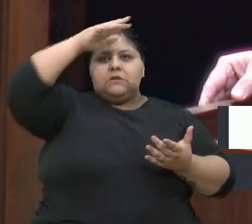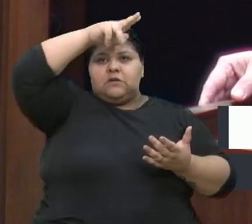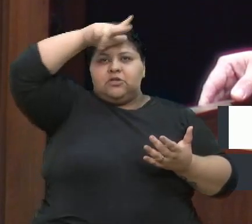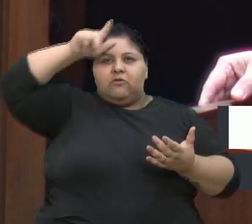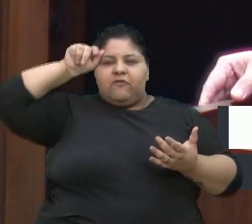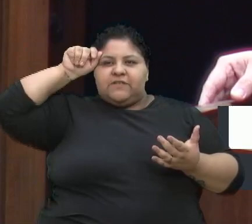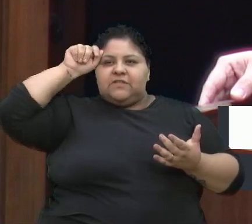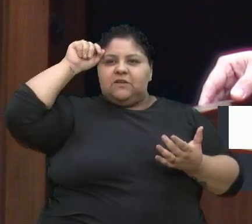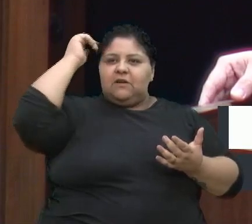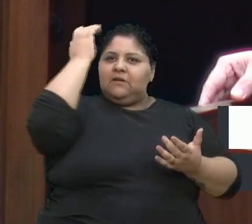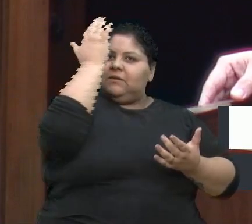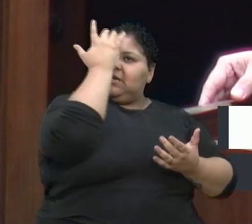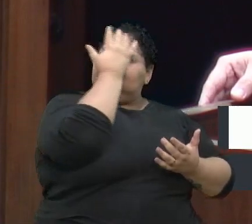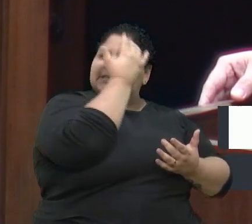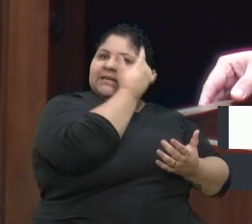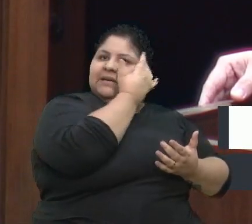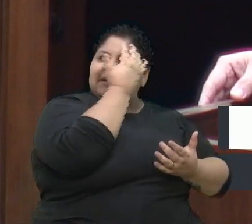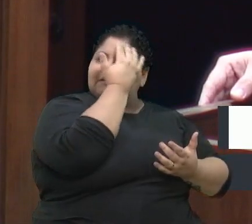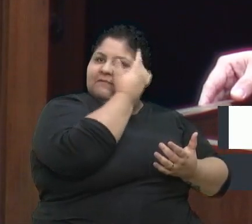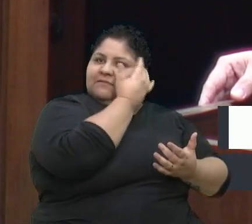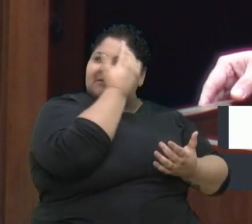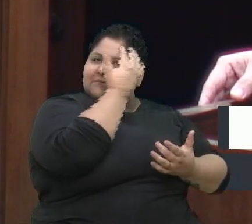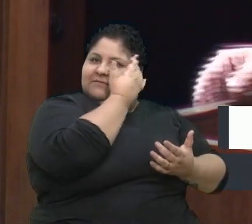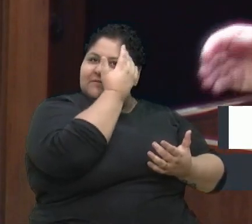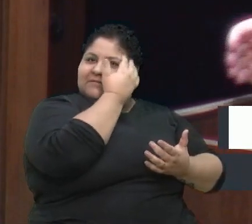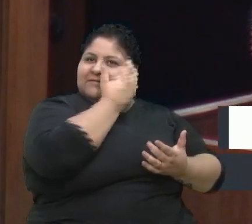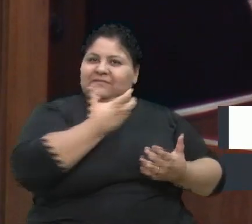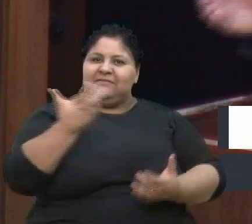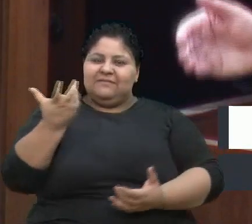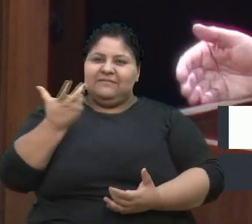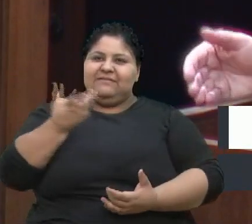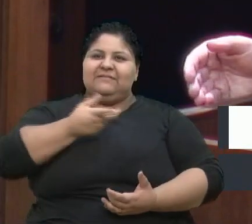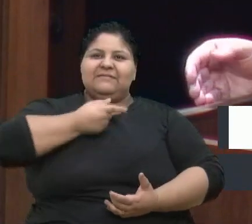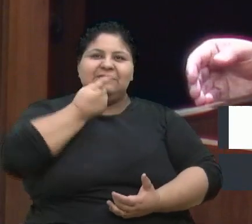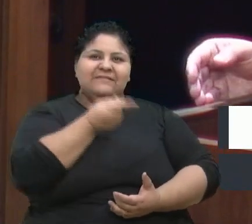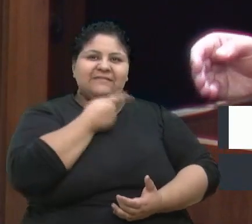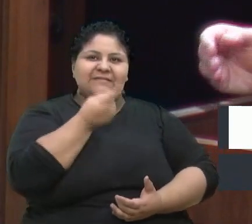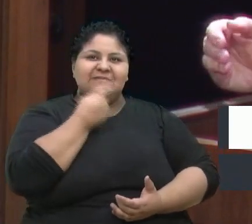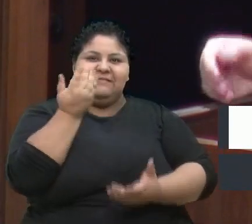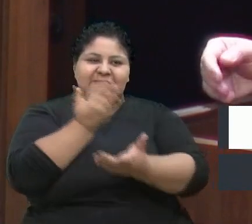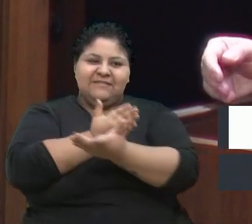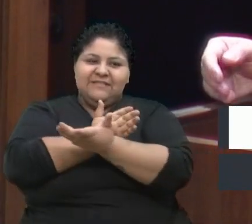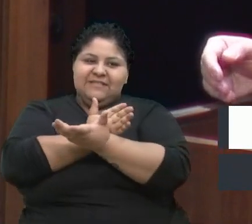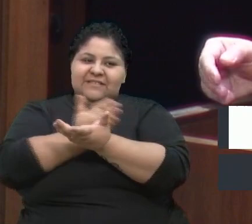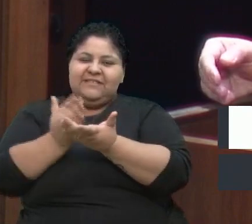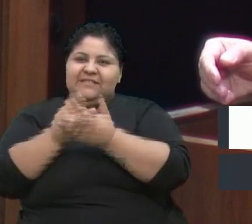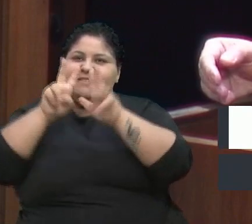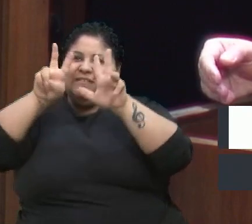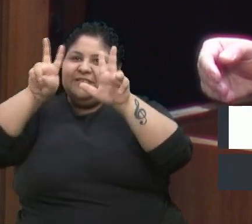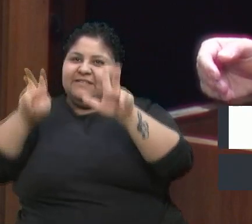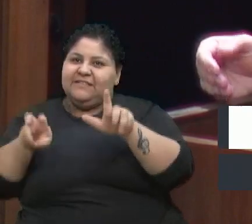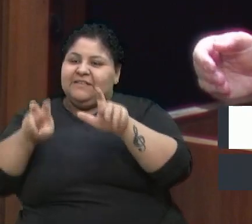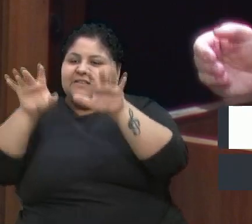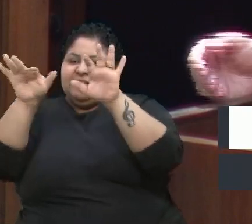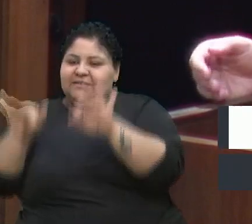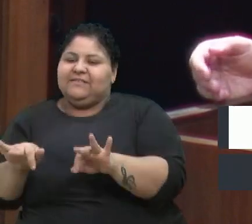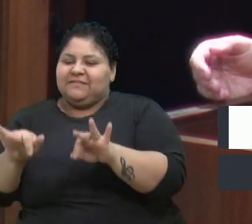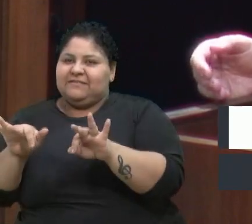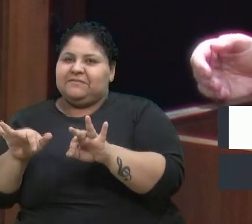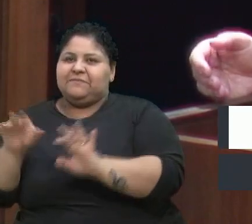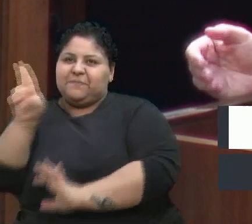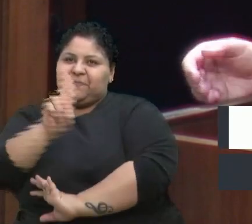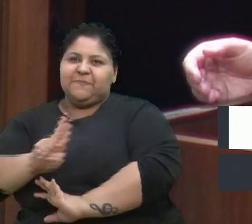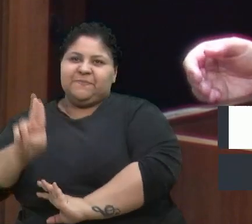sensibilidade também de fazer aquilo que era a ideia inicial, um termo de cessão para o